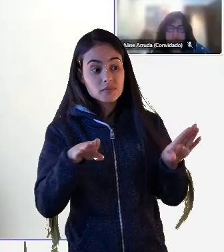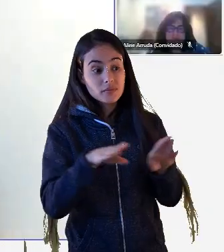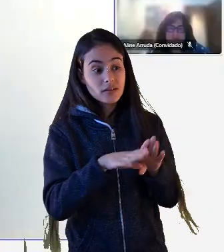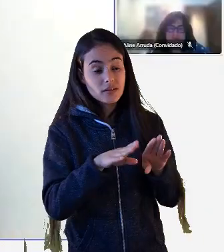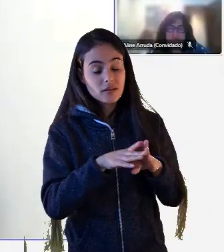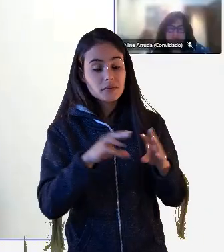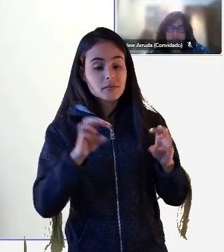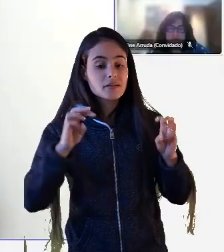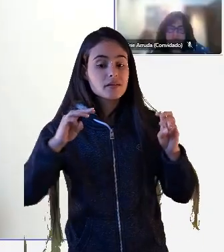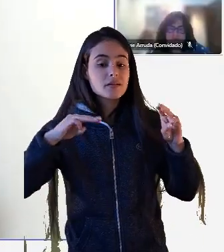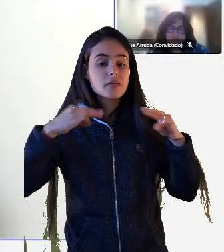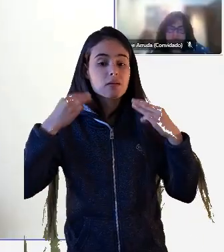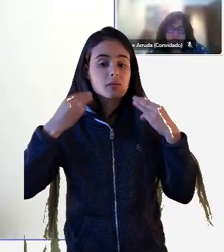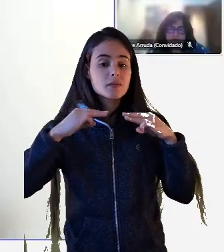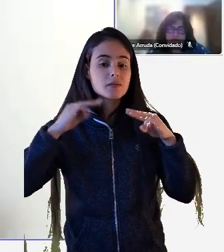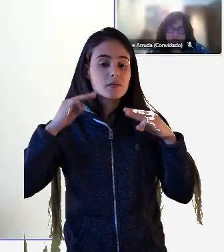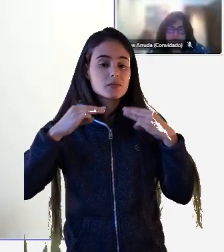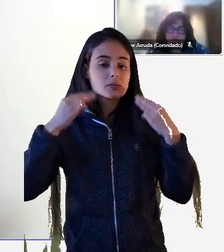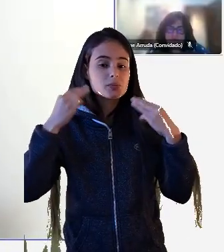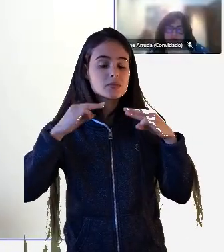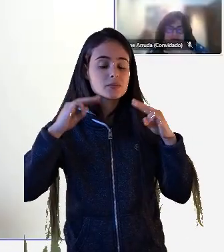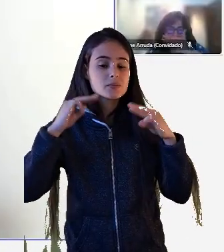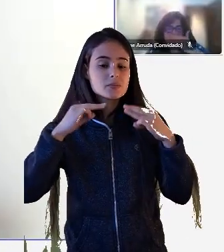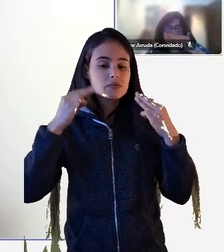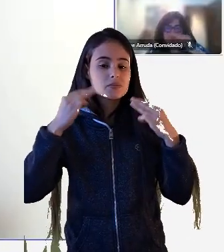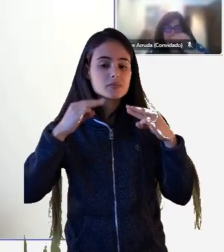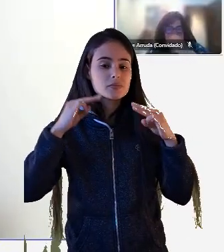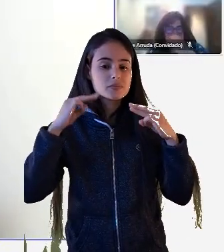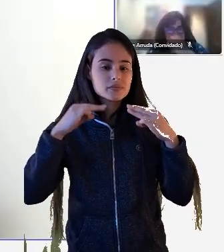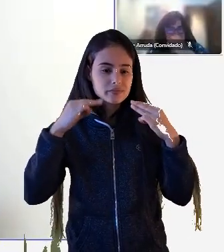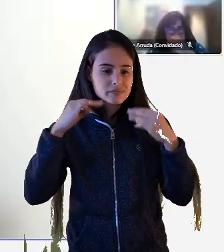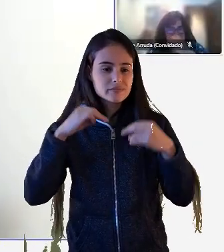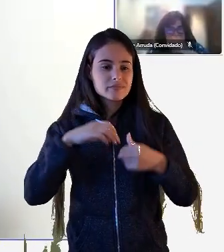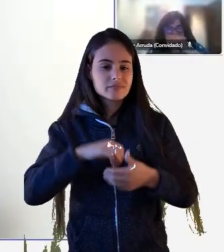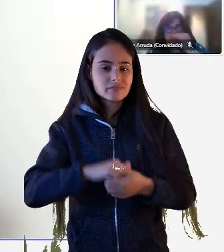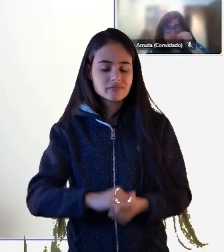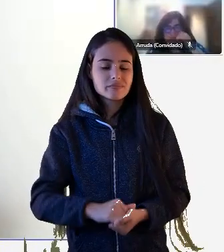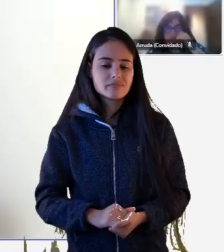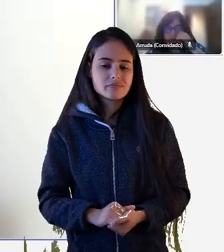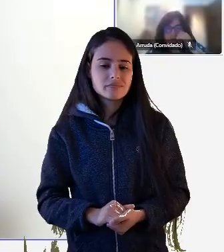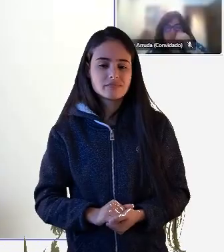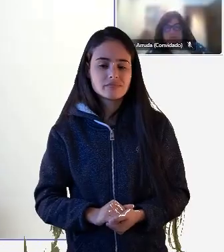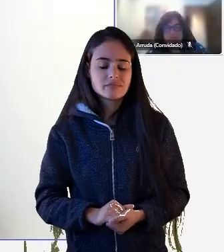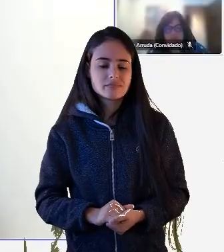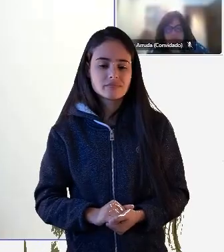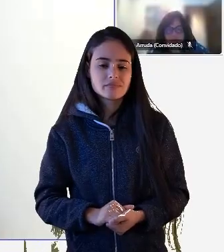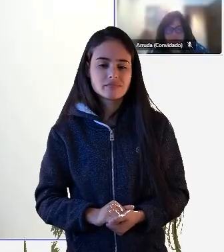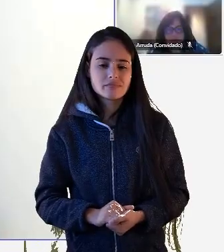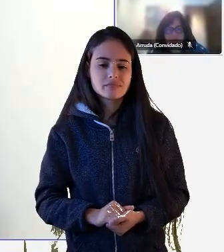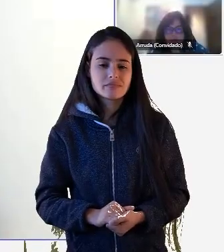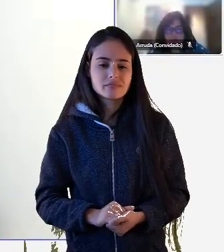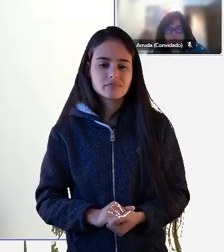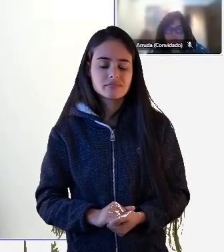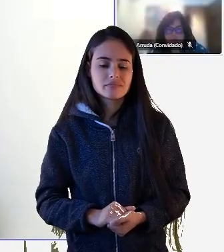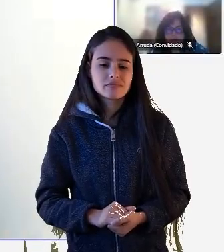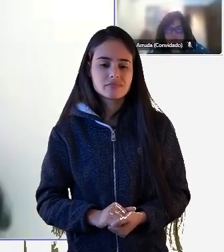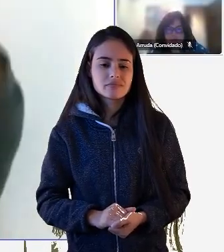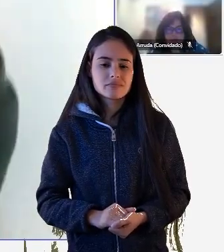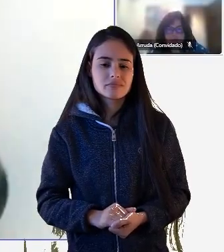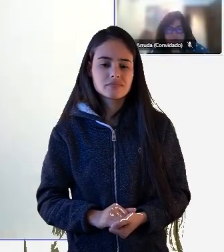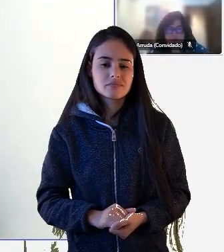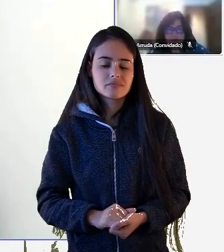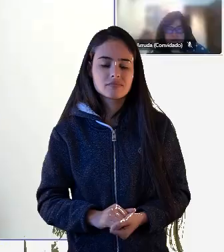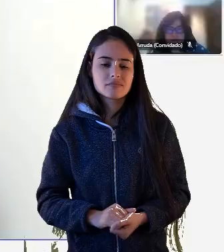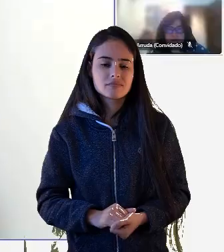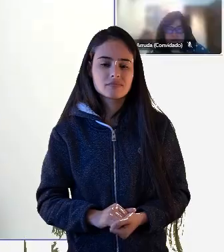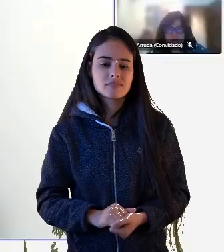para bateria típica deles, né? E assim, a Anunciação que todo mundo adora e ama, salvo engano, é o Ijexá, né? A rigor,